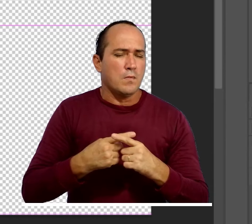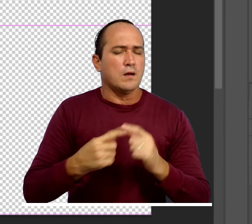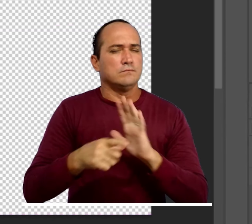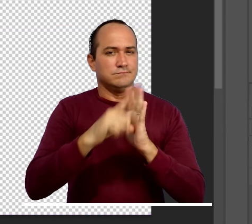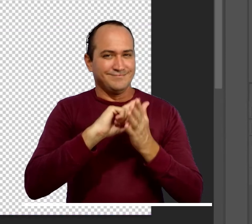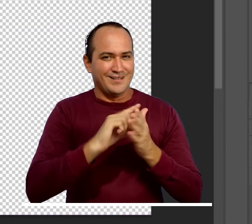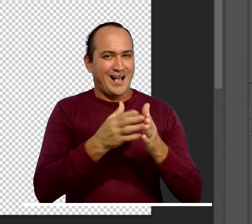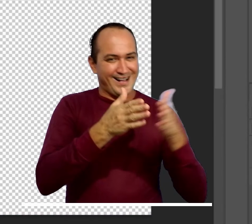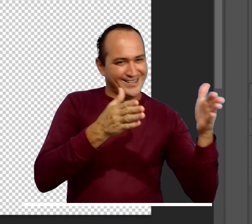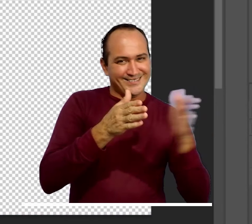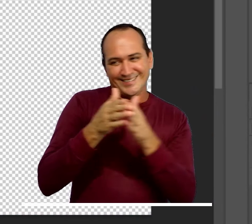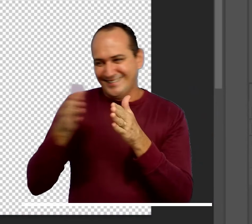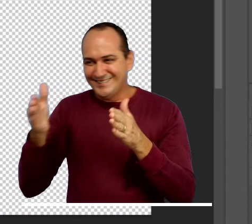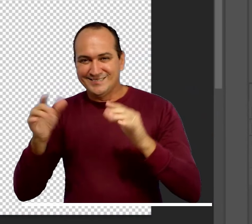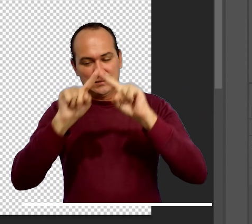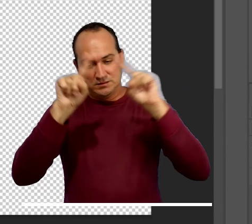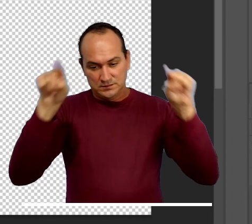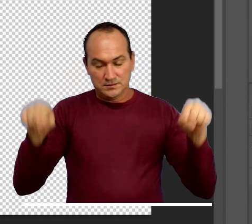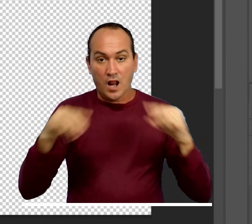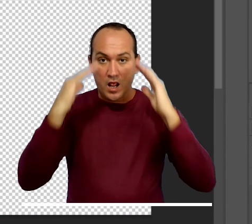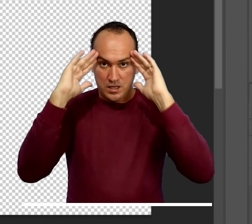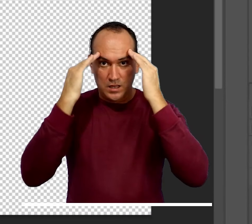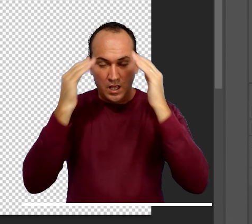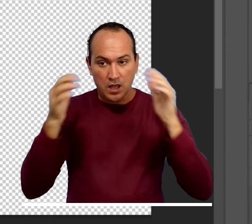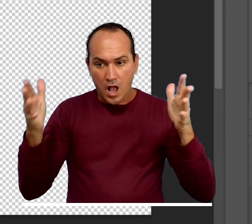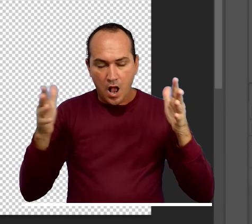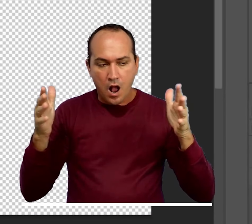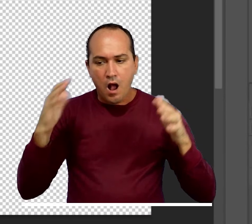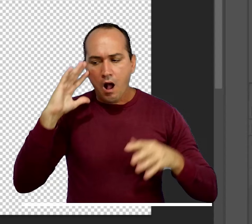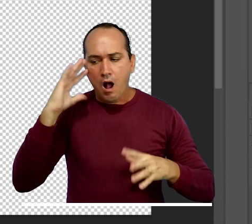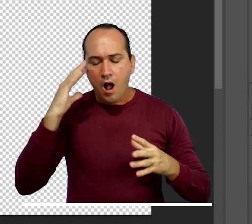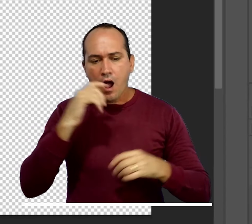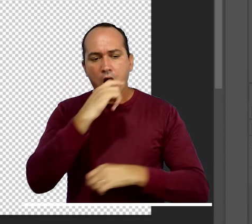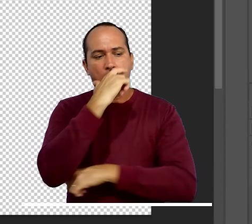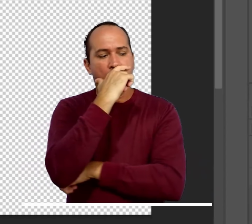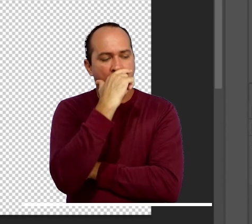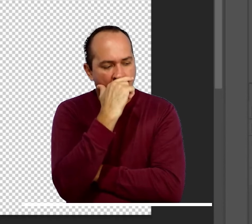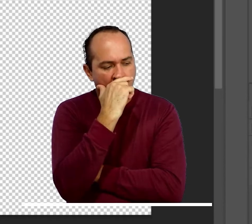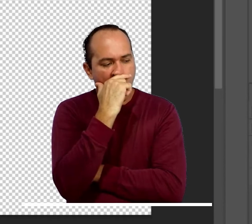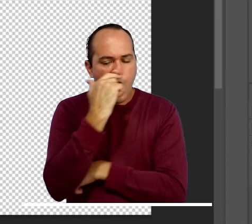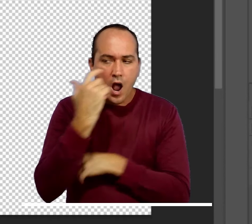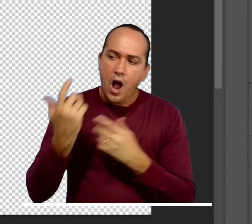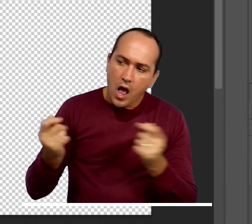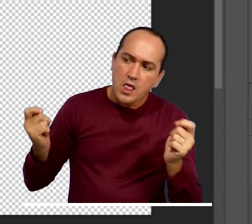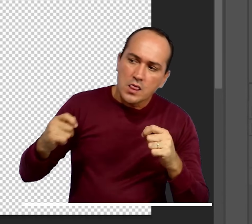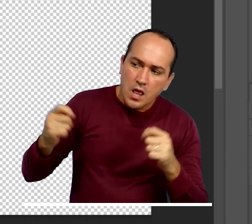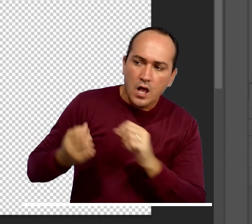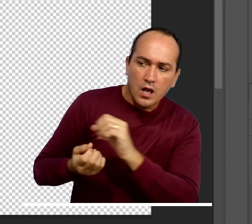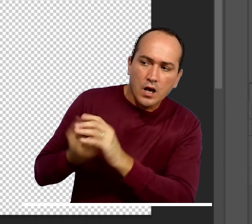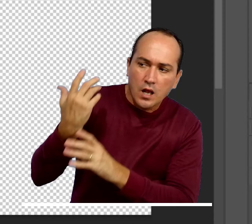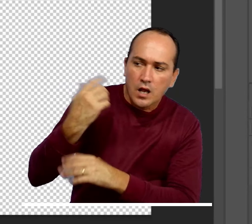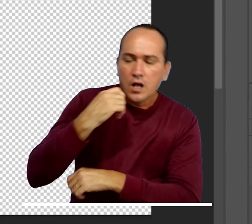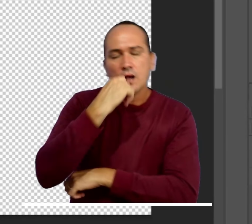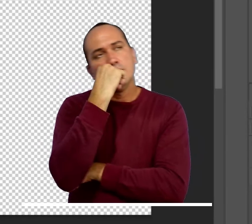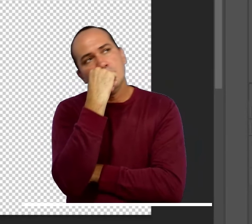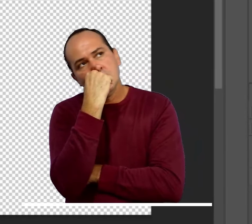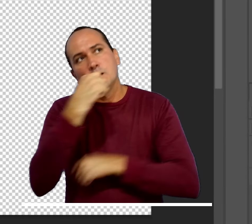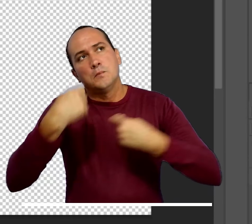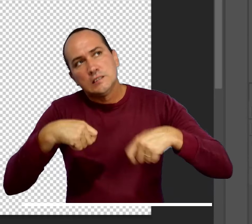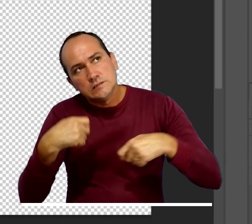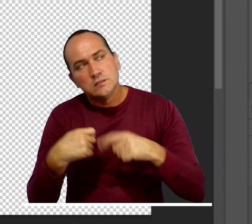tinha estendido, para que ele entenda um pouco da imagem original e a partir daí ele possa criar então o que você estiver